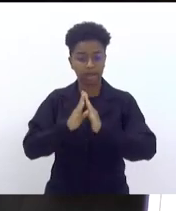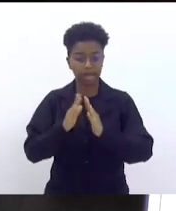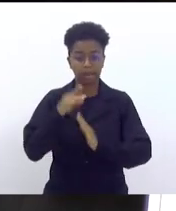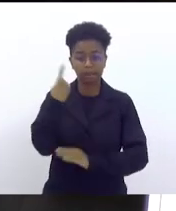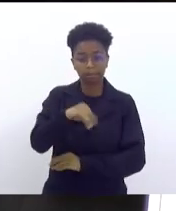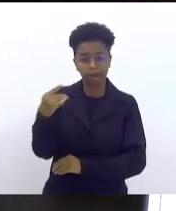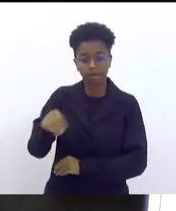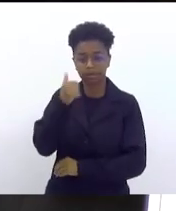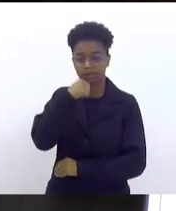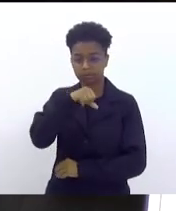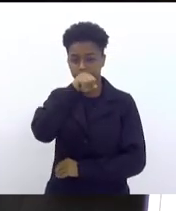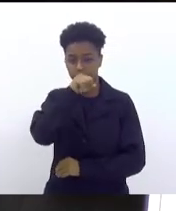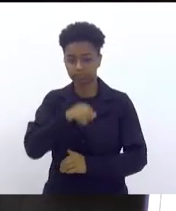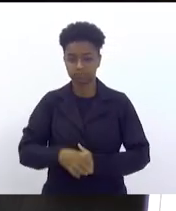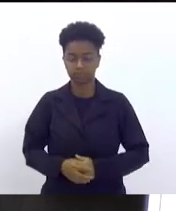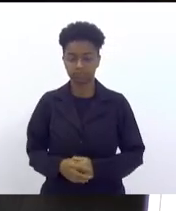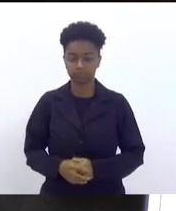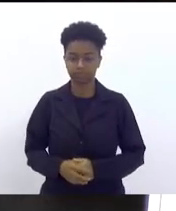na sua mãe